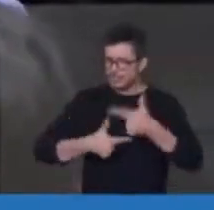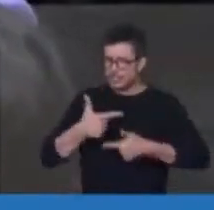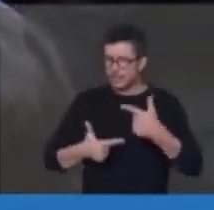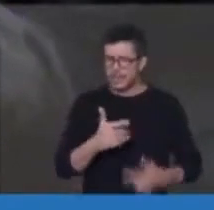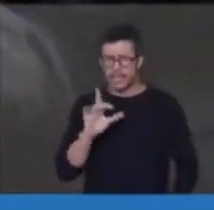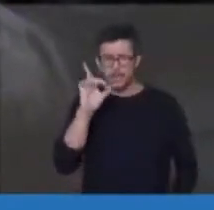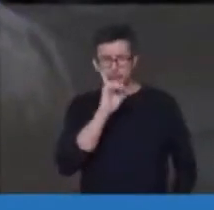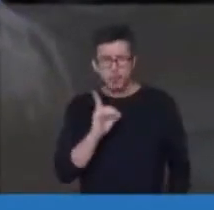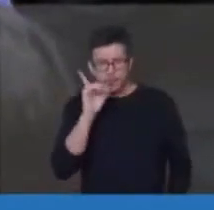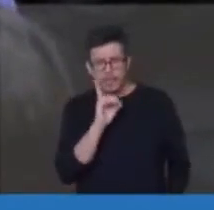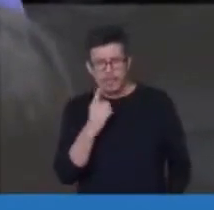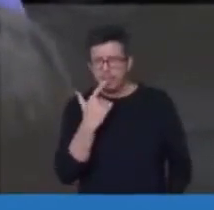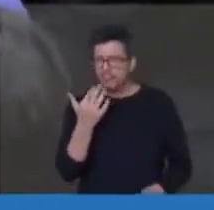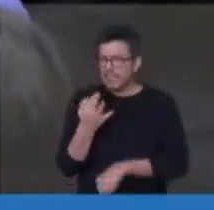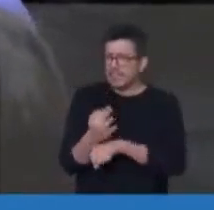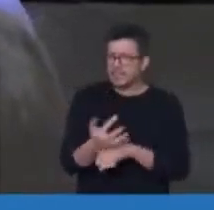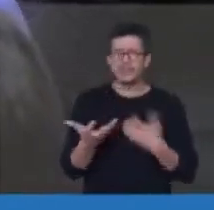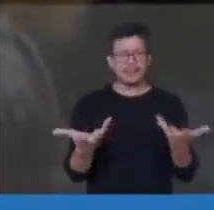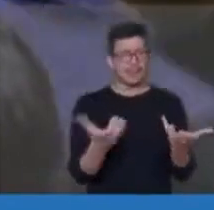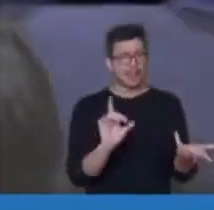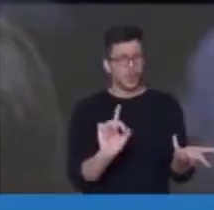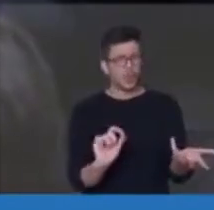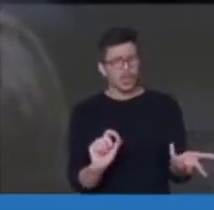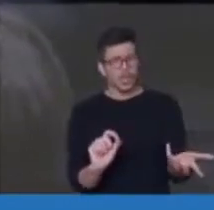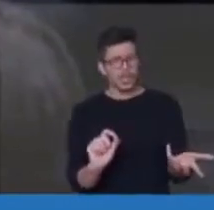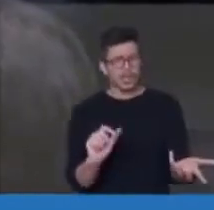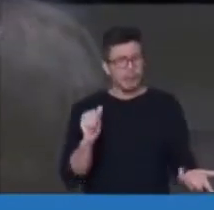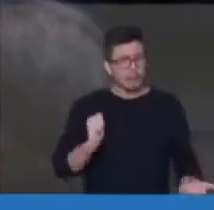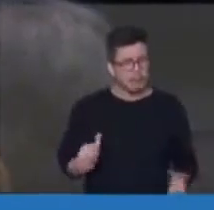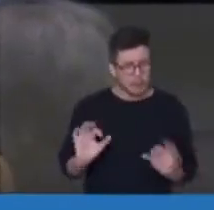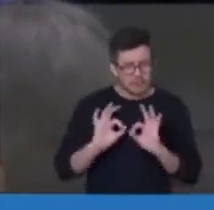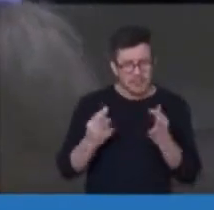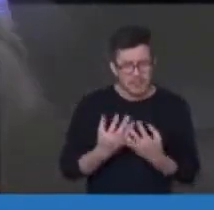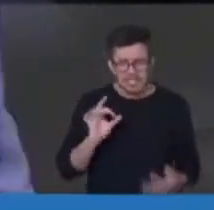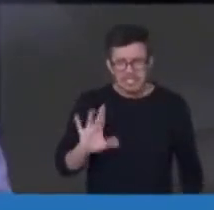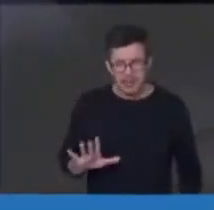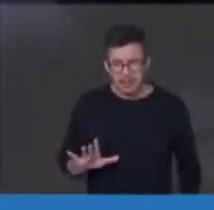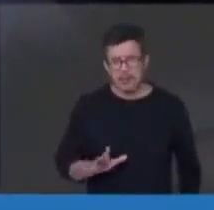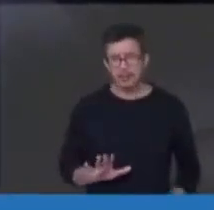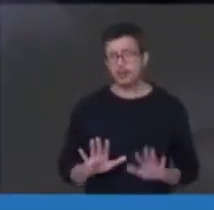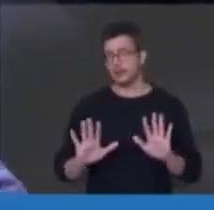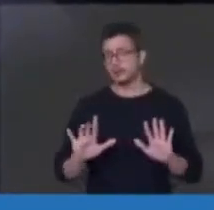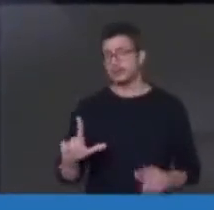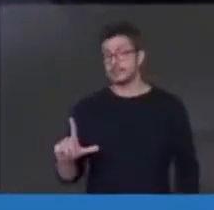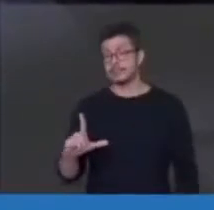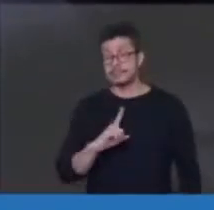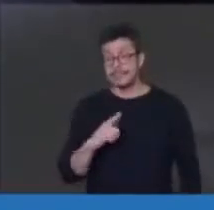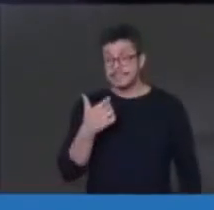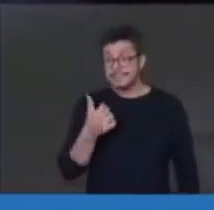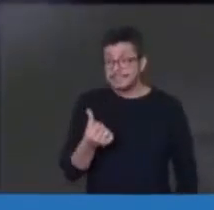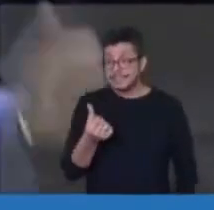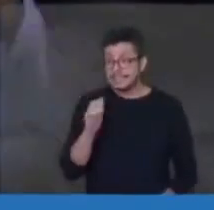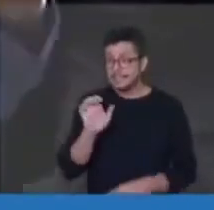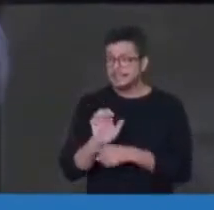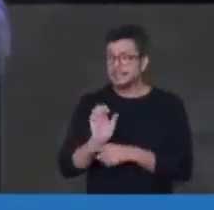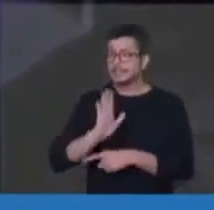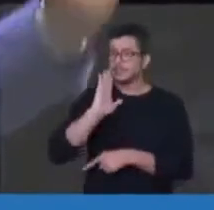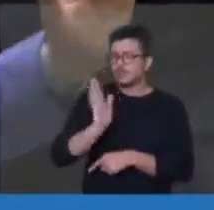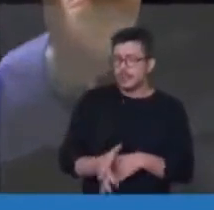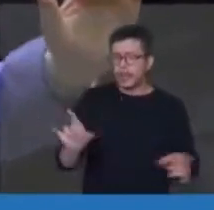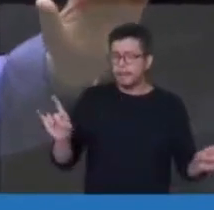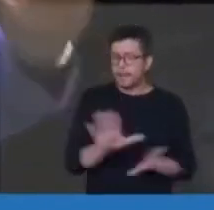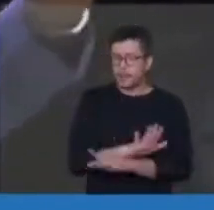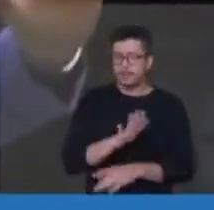Querem viver só de Bolsa Família? Só querem viver de Bolsa Família? Tem 6 estados que já tem feriado. Não tem nada de